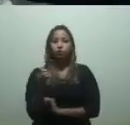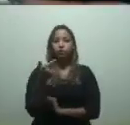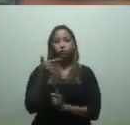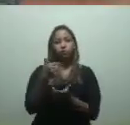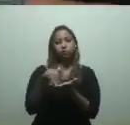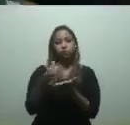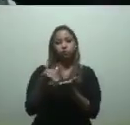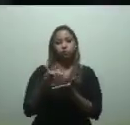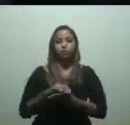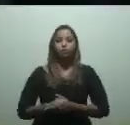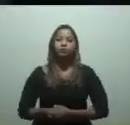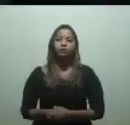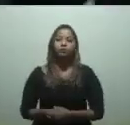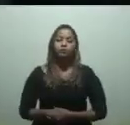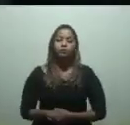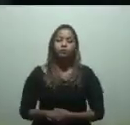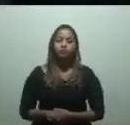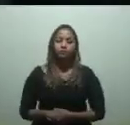secretário.